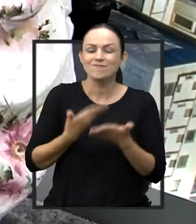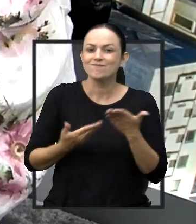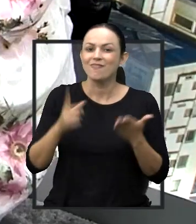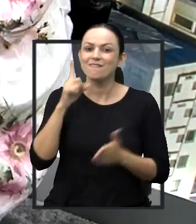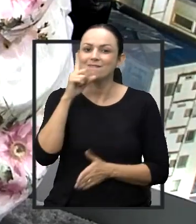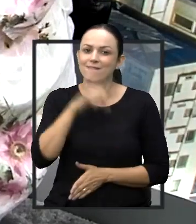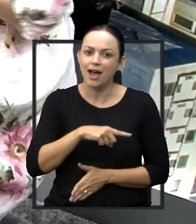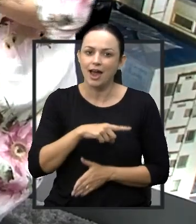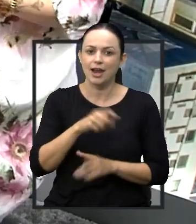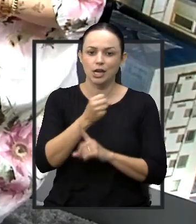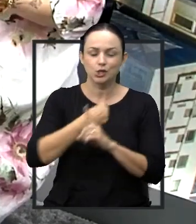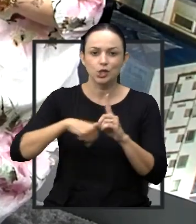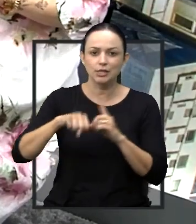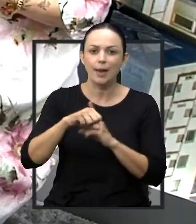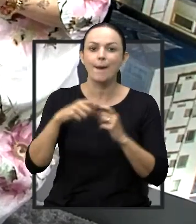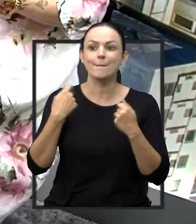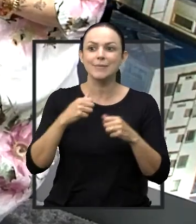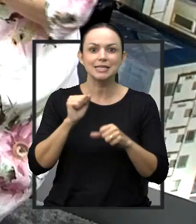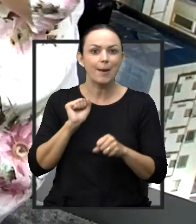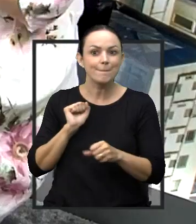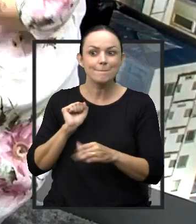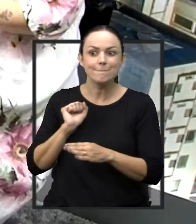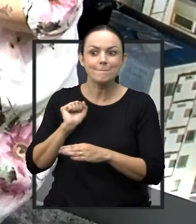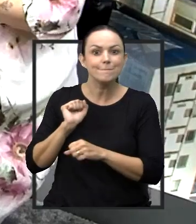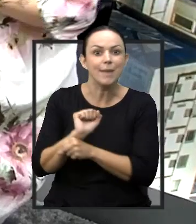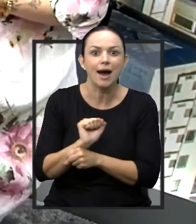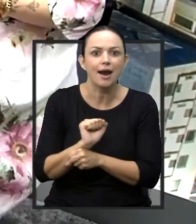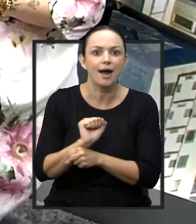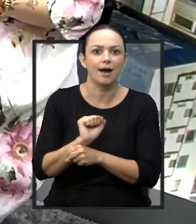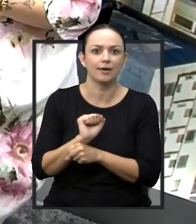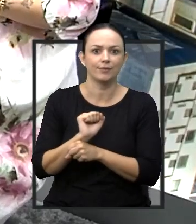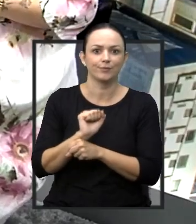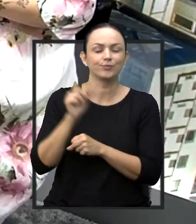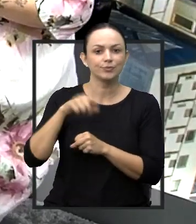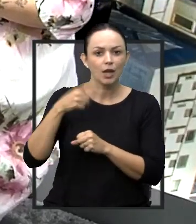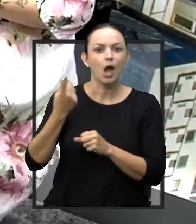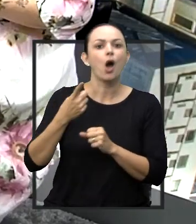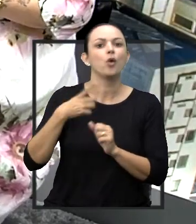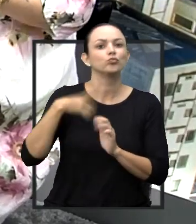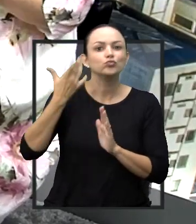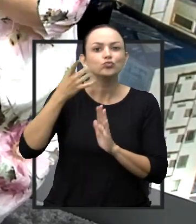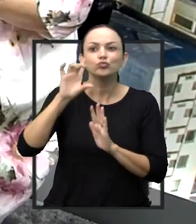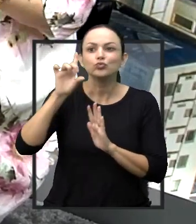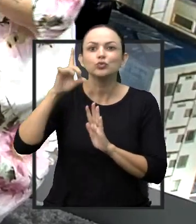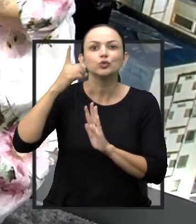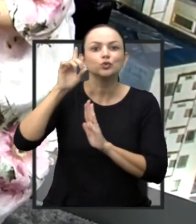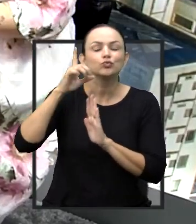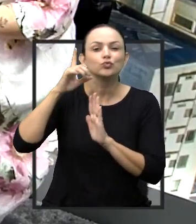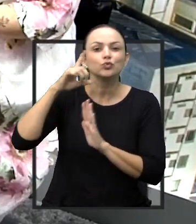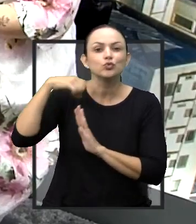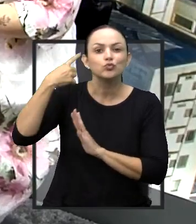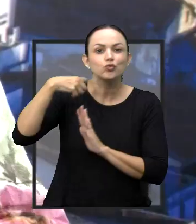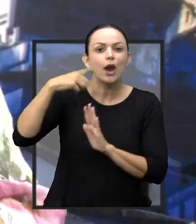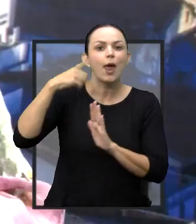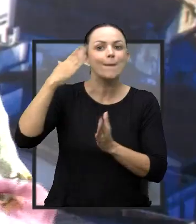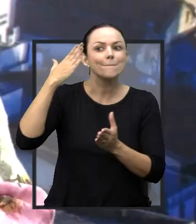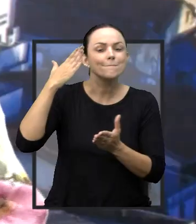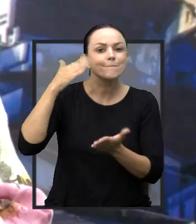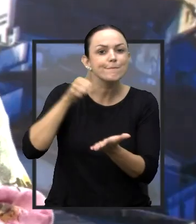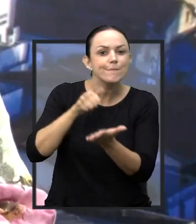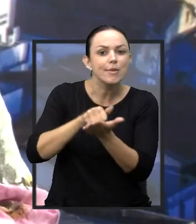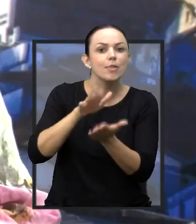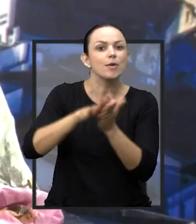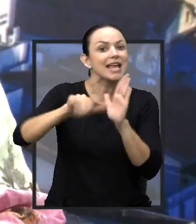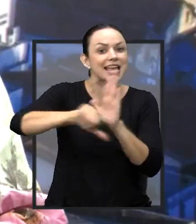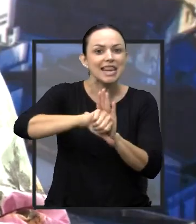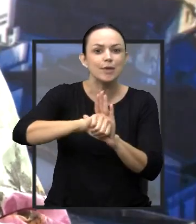é preciso frear de alguma forma, e o direito penal acaba sendo desta forma, pelo menos por um primeiro momento. Ele não